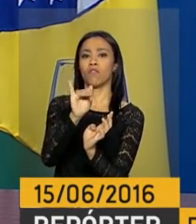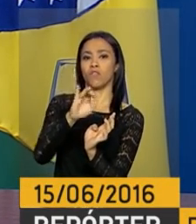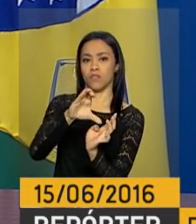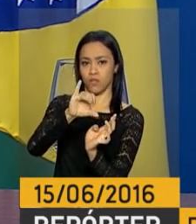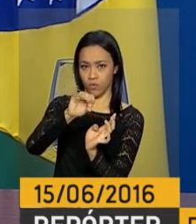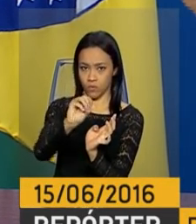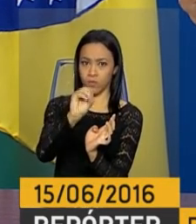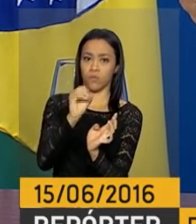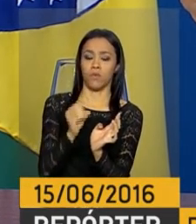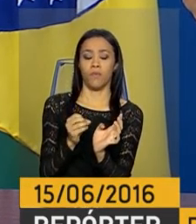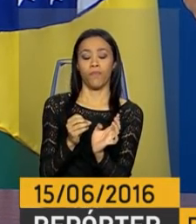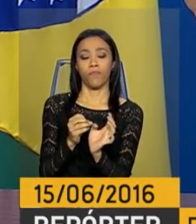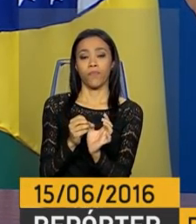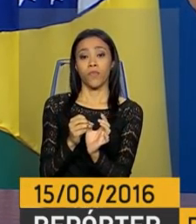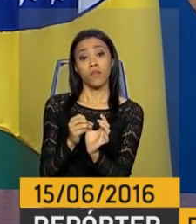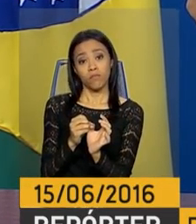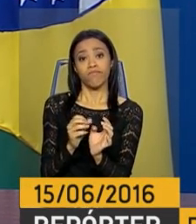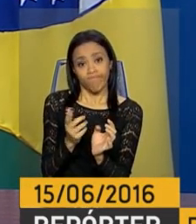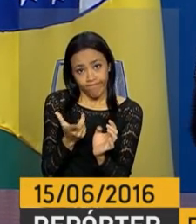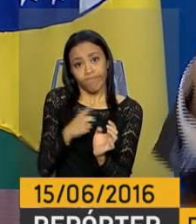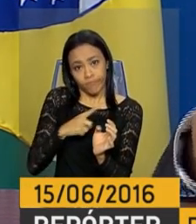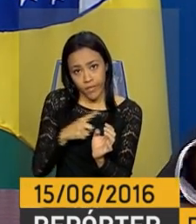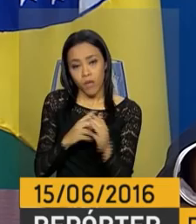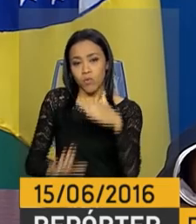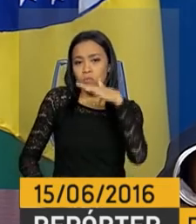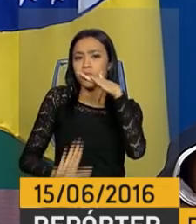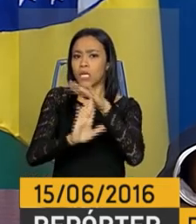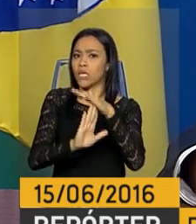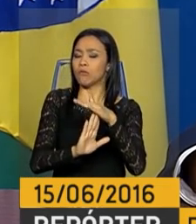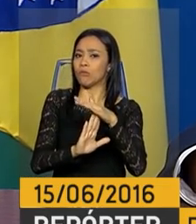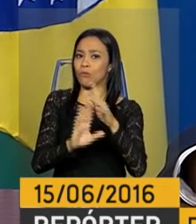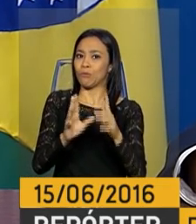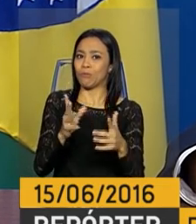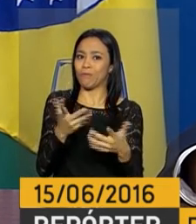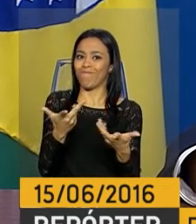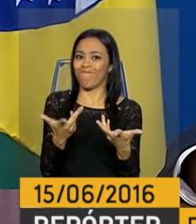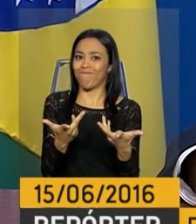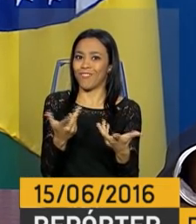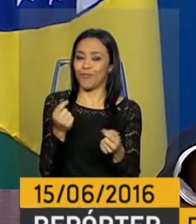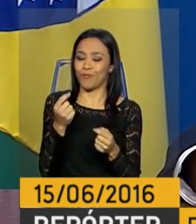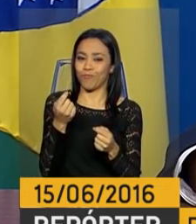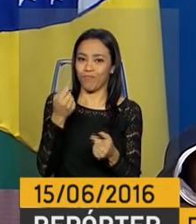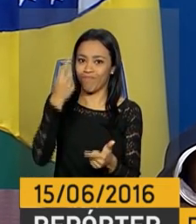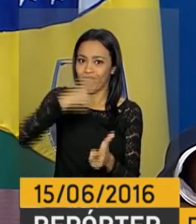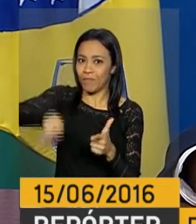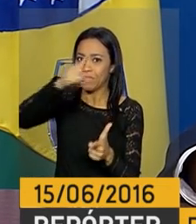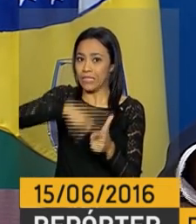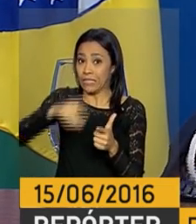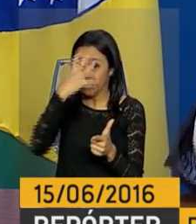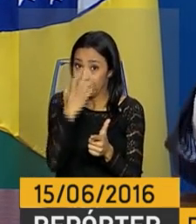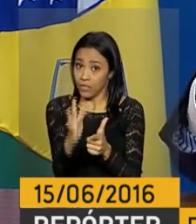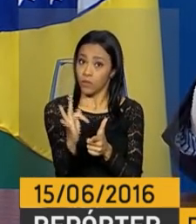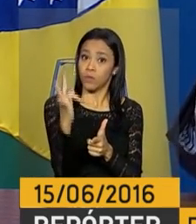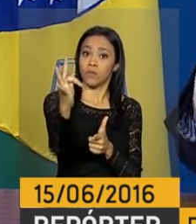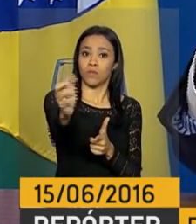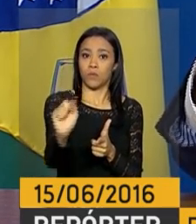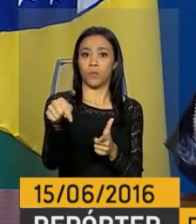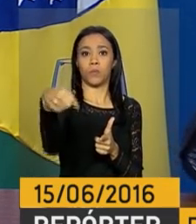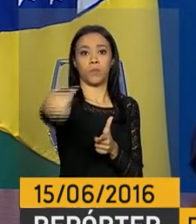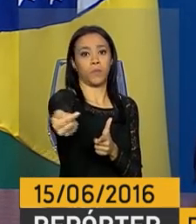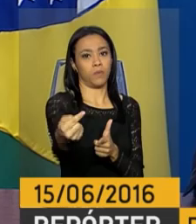isso, nós temos um teto com penalidades muito sérias, ah, não penalidades, mas